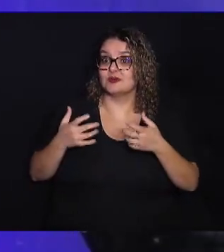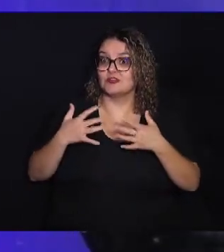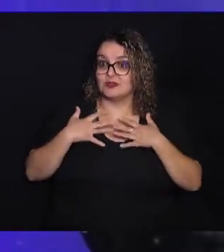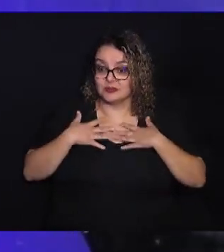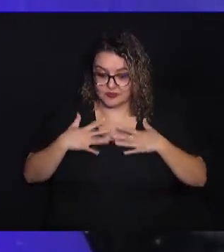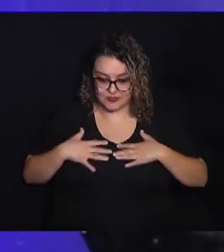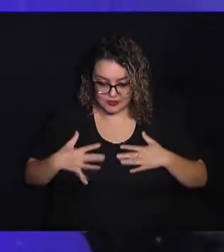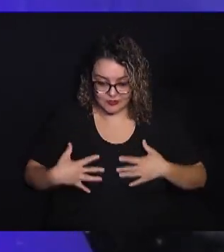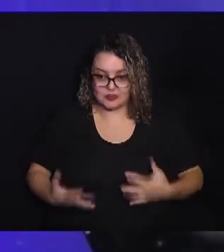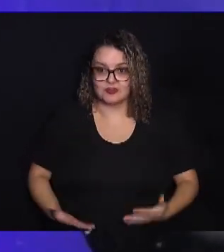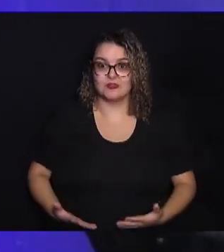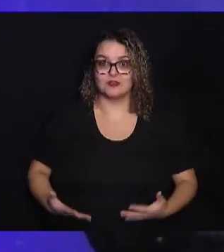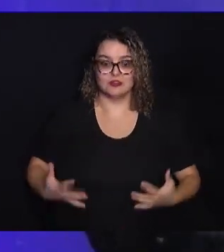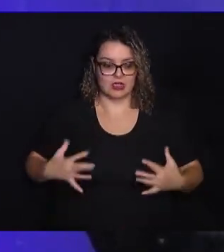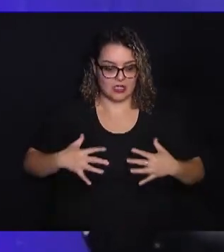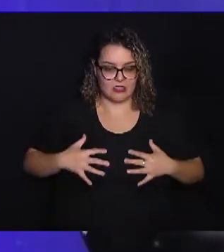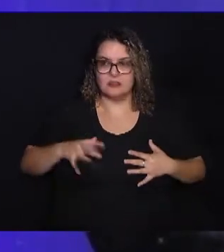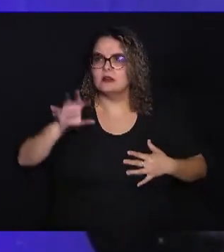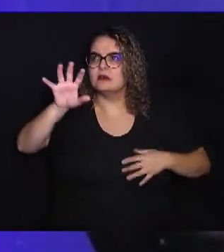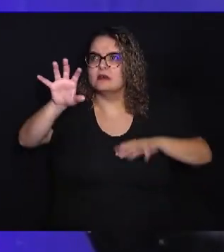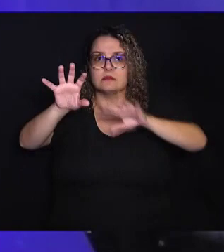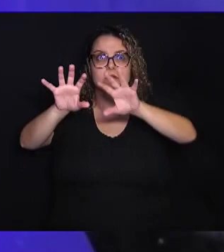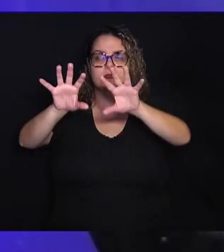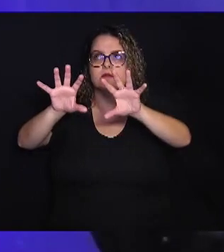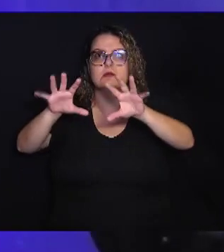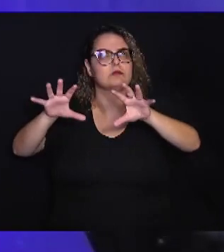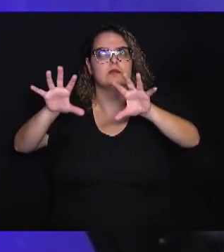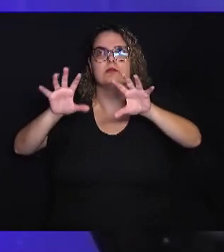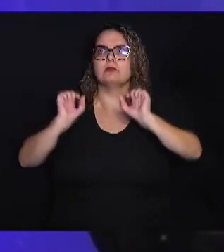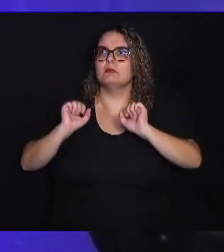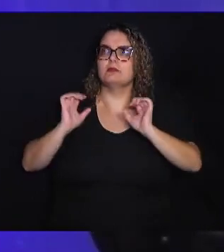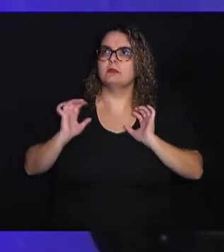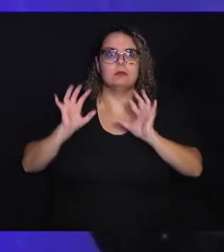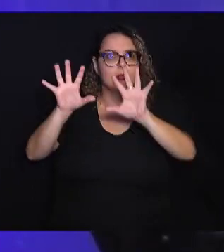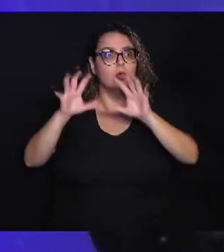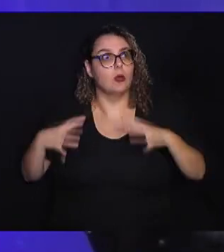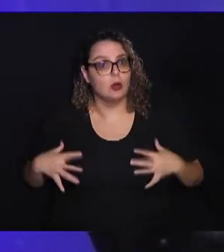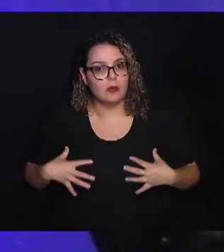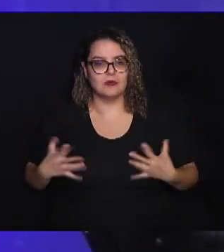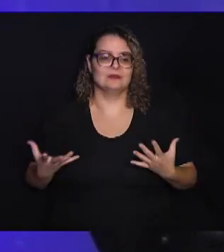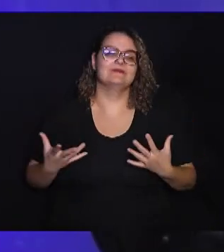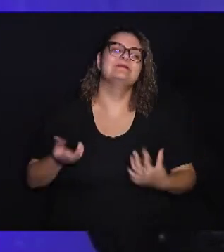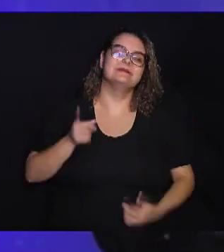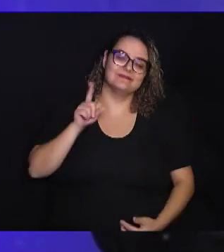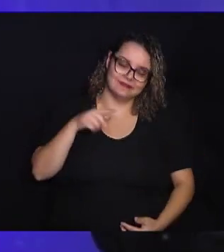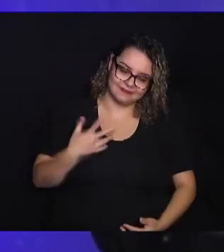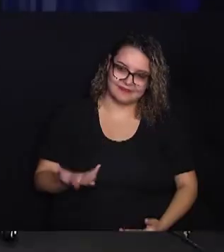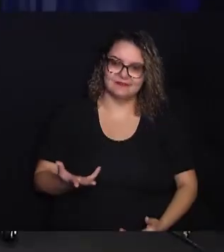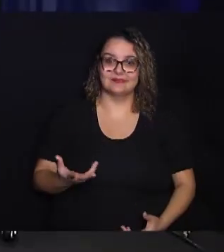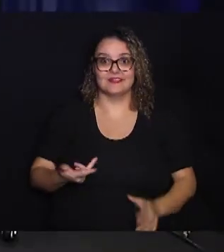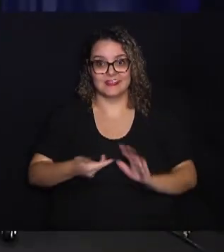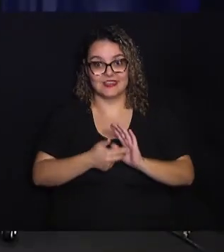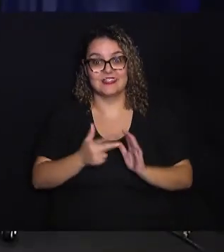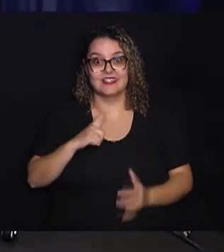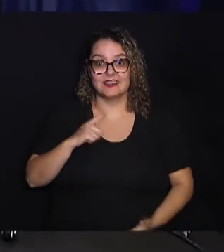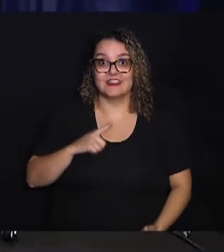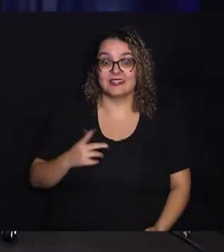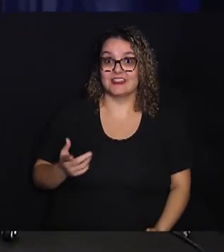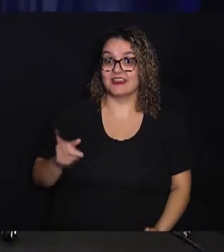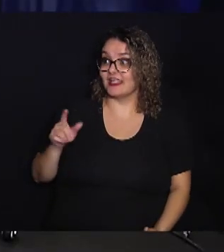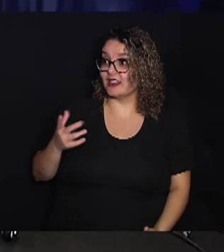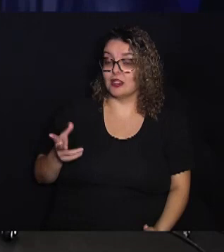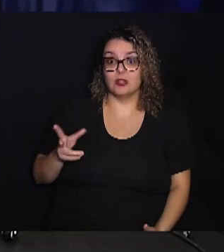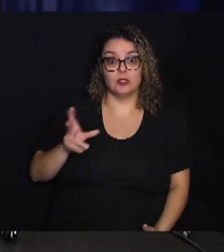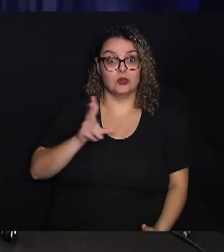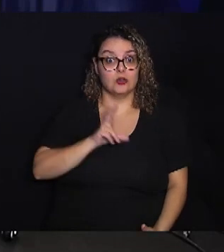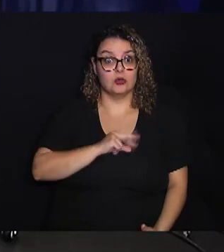da mulher, né? Os seios, etc. Então, assim, foi assim, muito significativo, né? E ela falou assim, Expande, e né? ela falou assim, eu